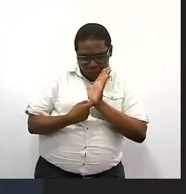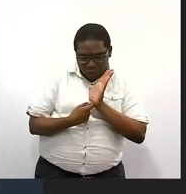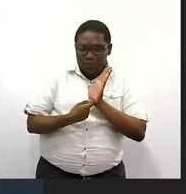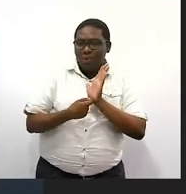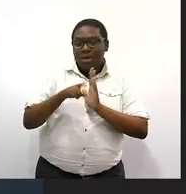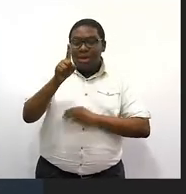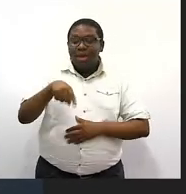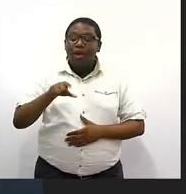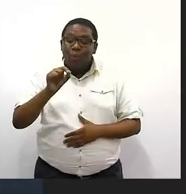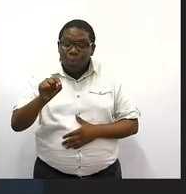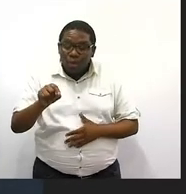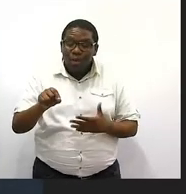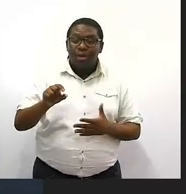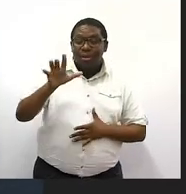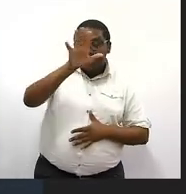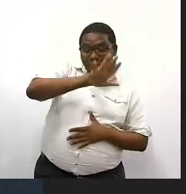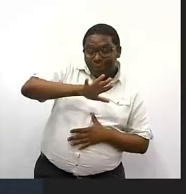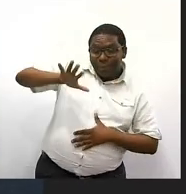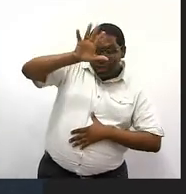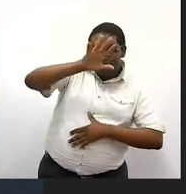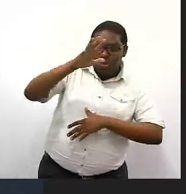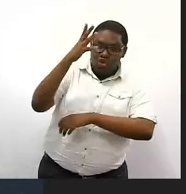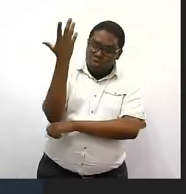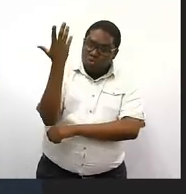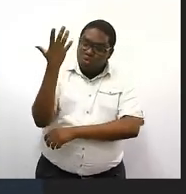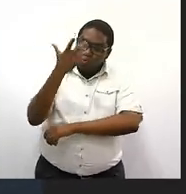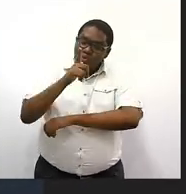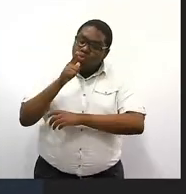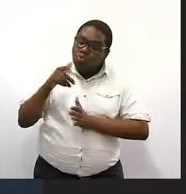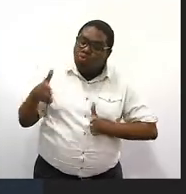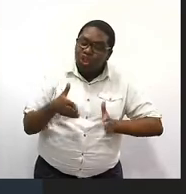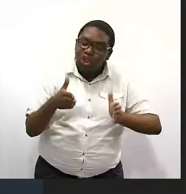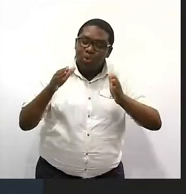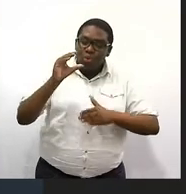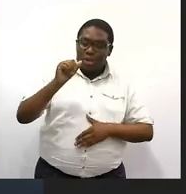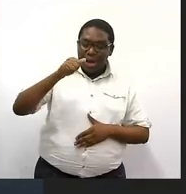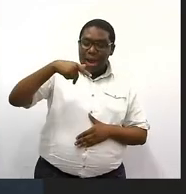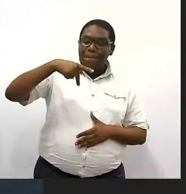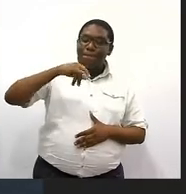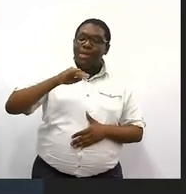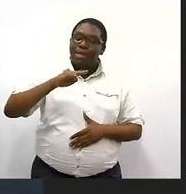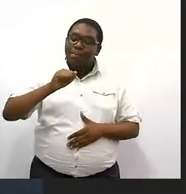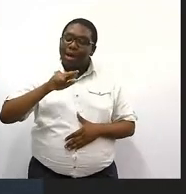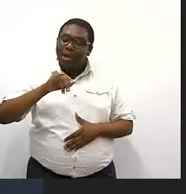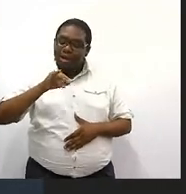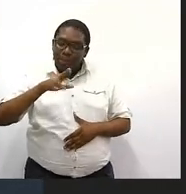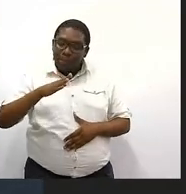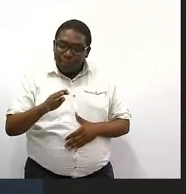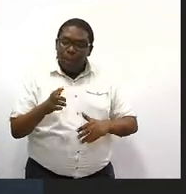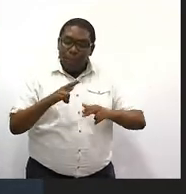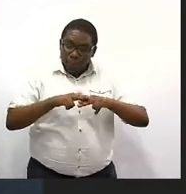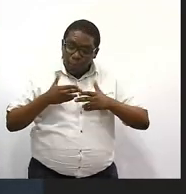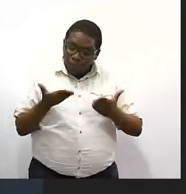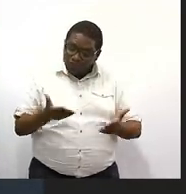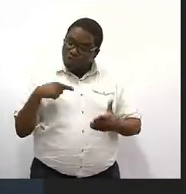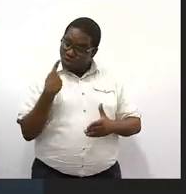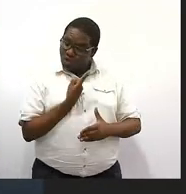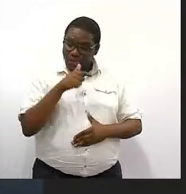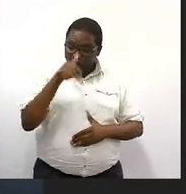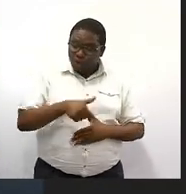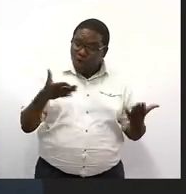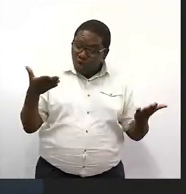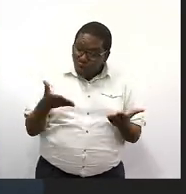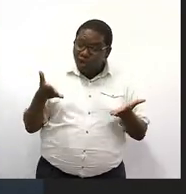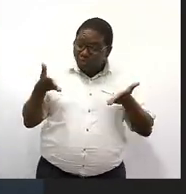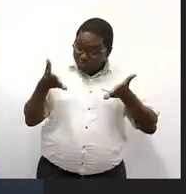o Paisagens do Capibaribe, o poema O Cão Sem Plumas. Por isso que nossa equipe do EducaPE veio para aqui, para o